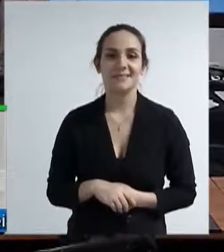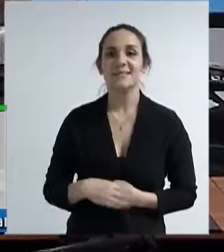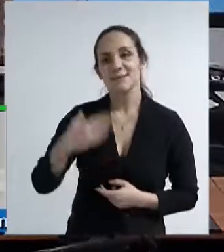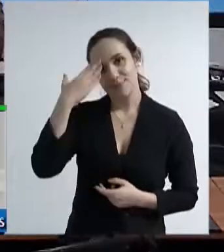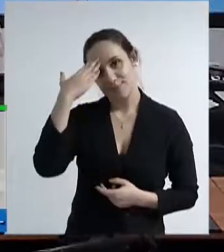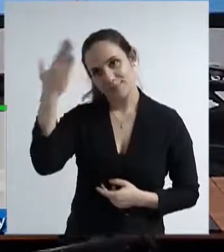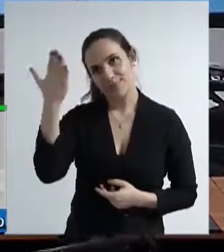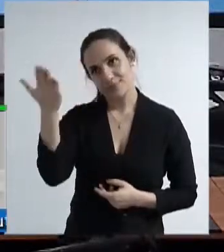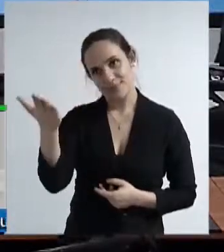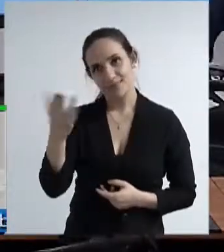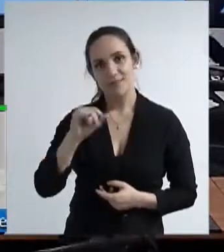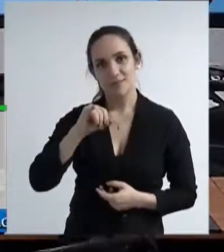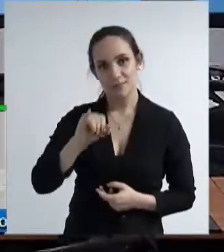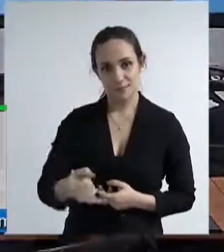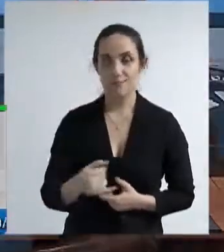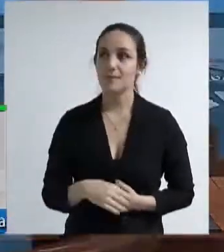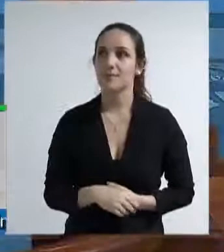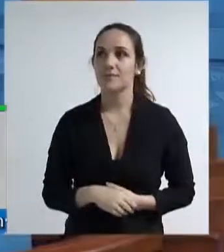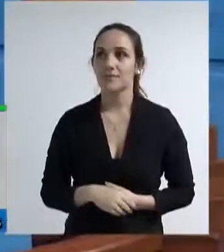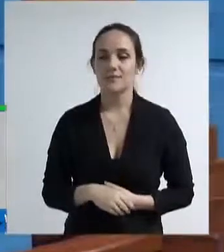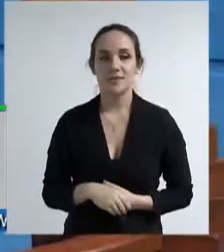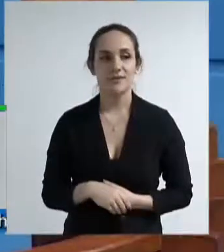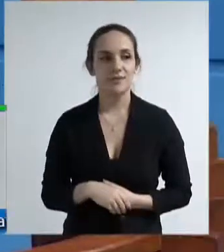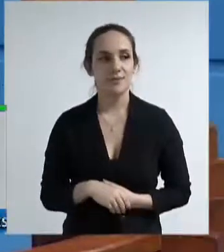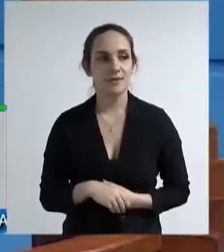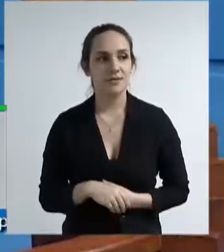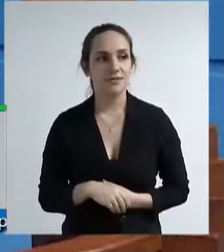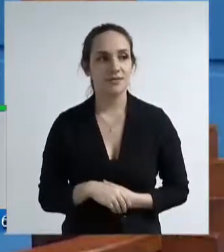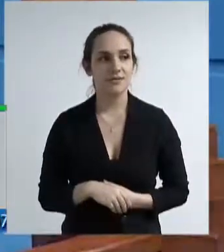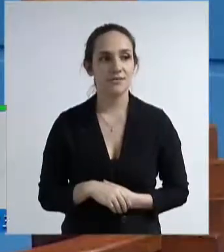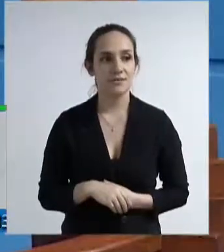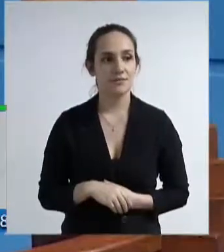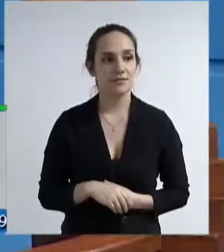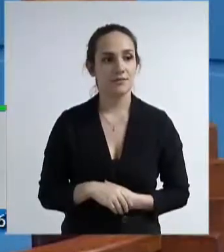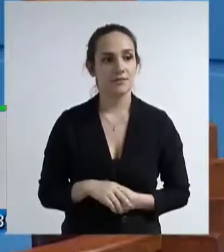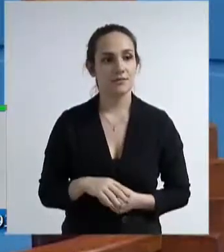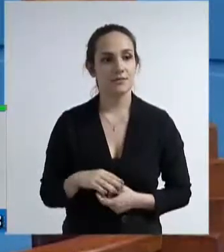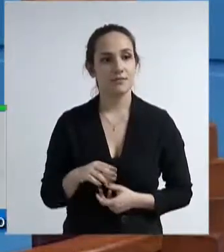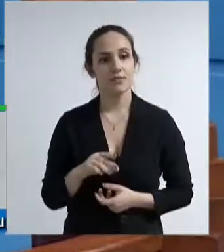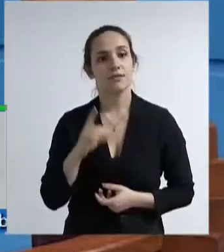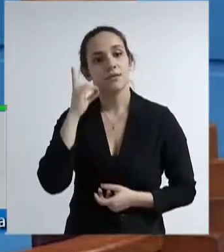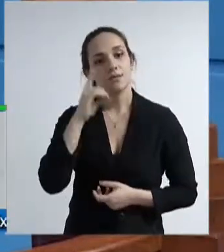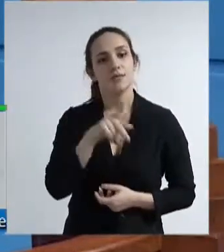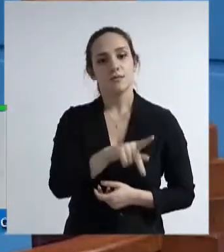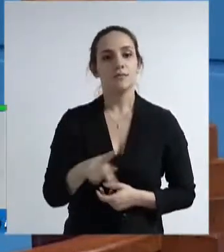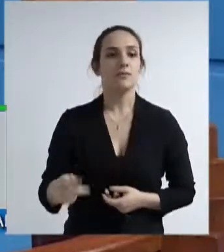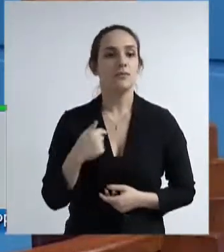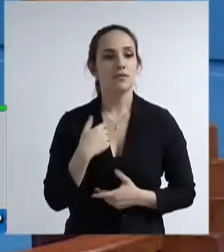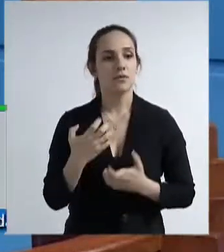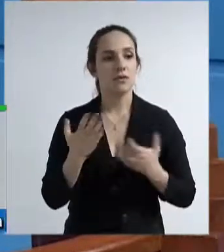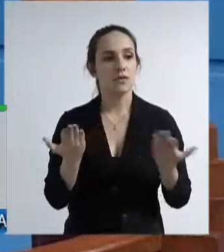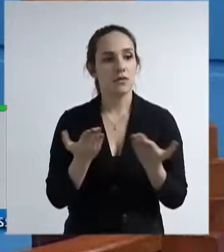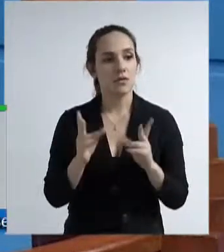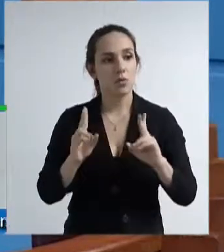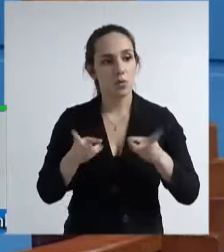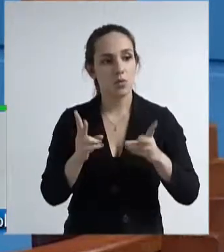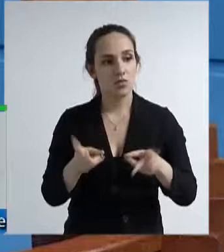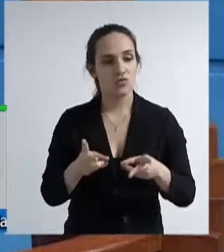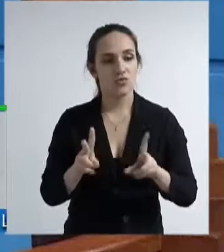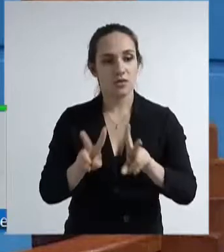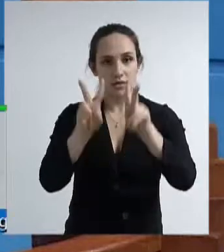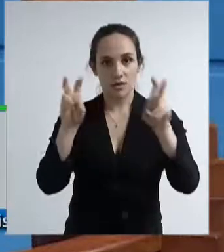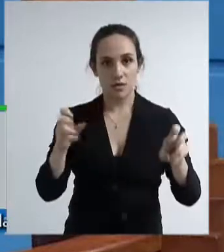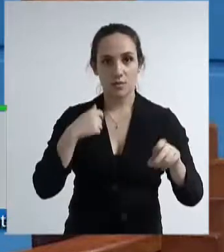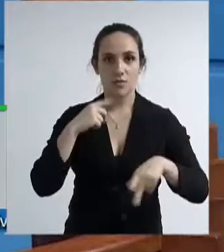Obrigado pela oportunidade. Deputado Herculano Borges, ocupando a presidência dessa casa. Eu quero dar continuidade ao tema